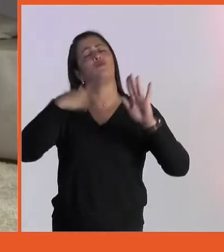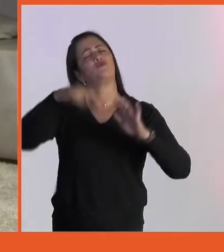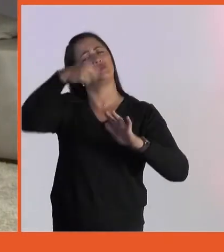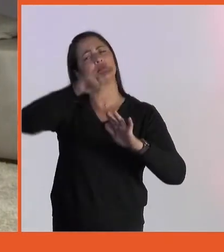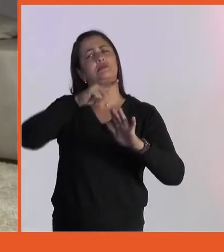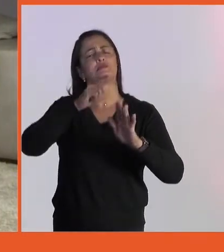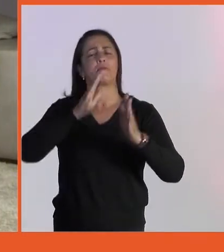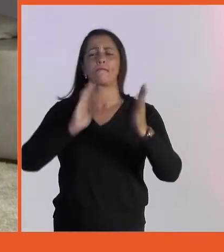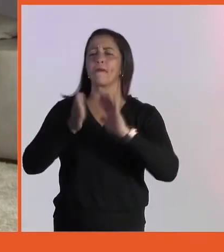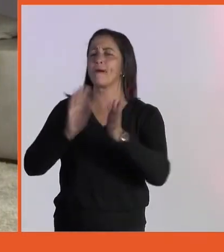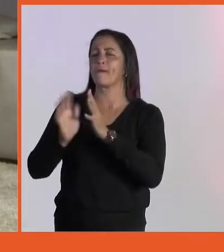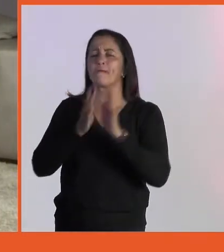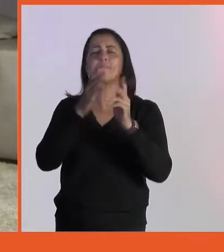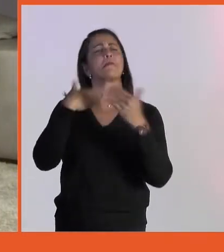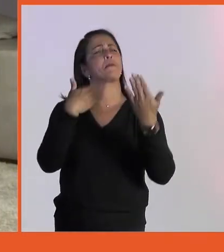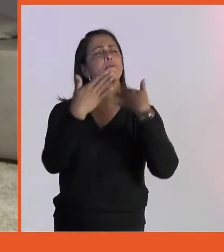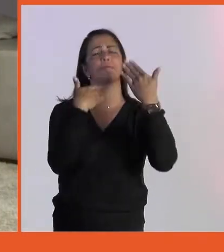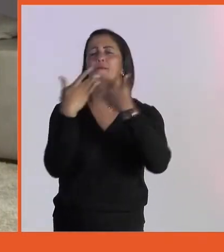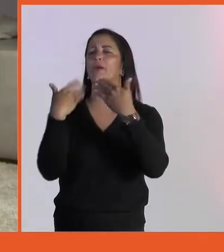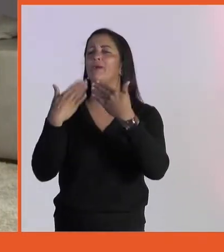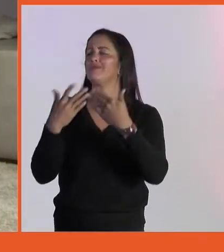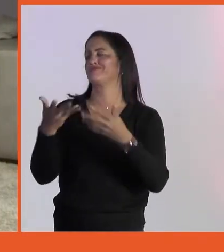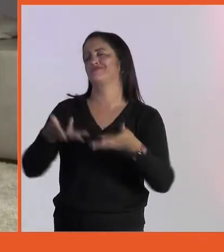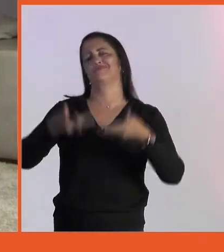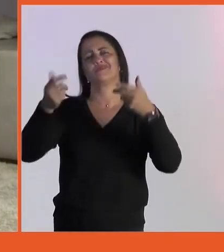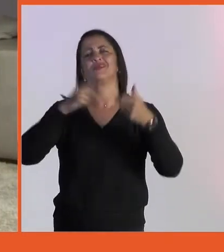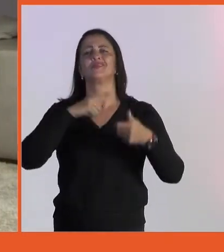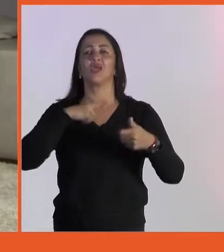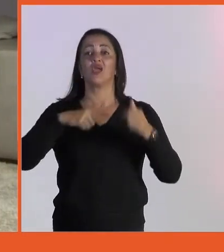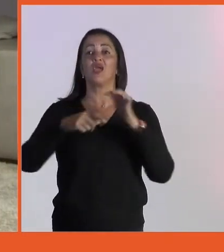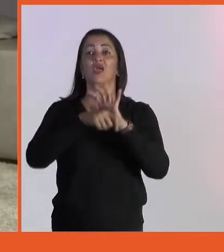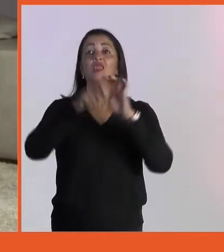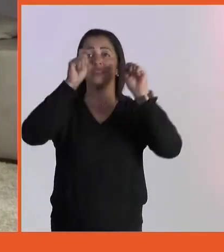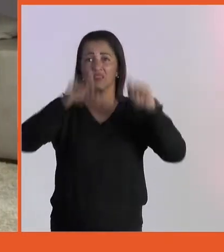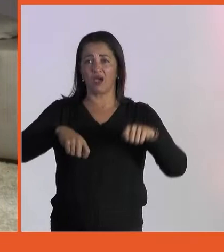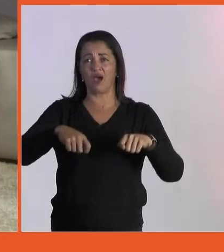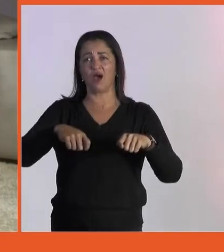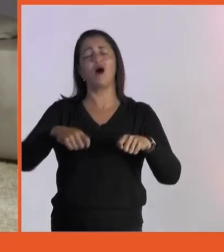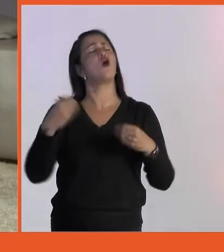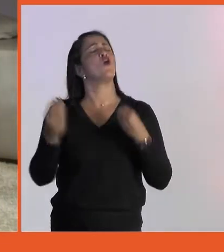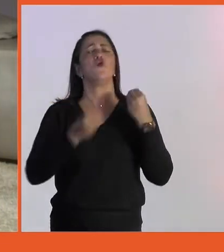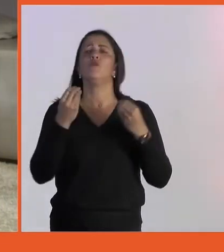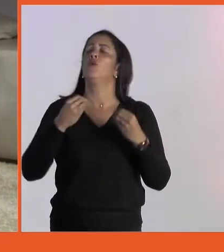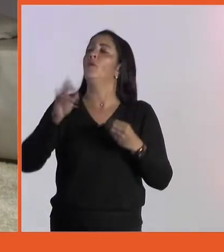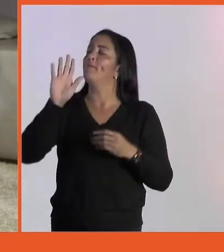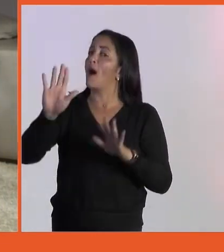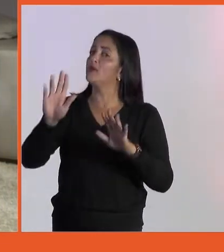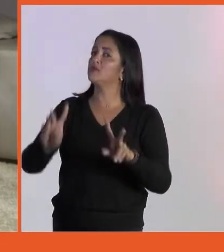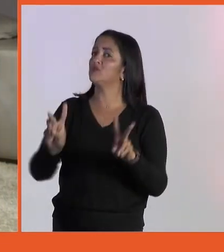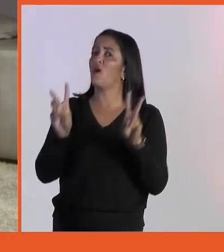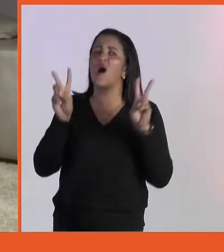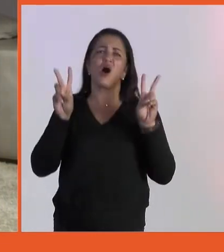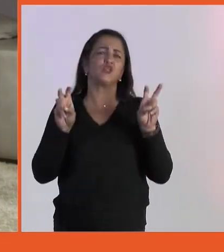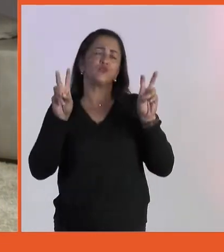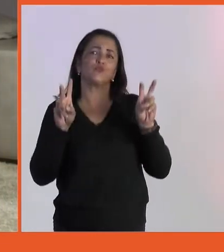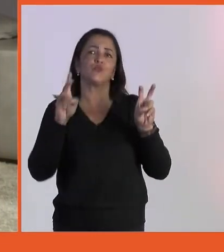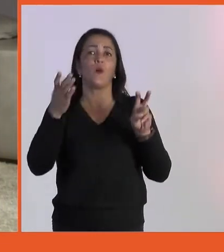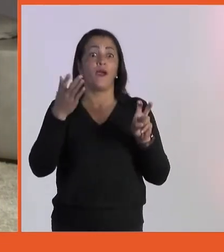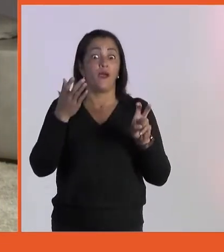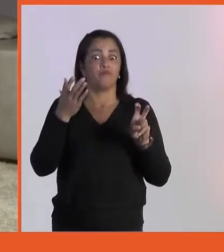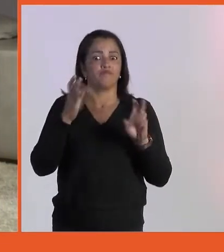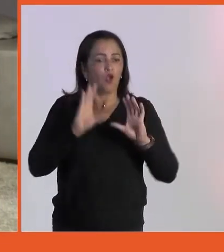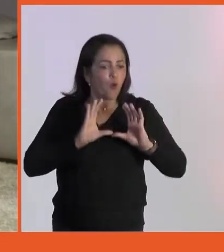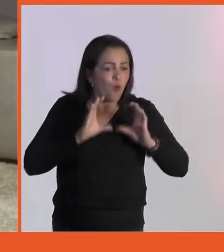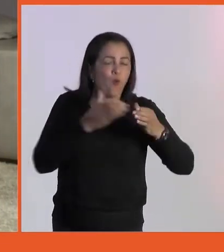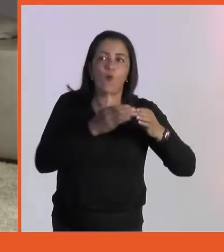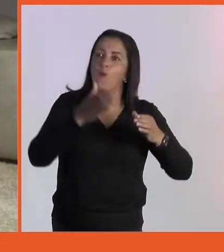conversas maravilhosas, desse povo lindo que está sentando aqui no nosso sofá. Mas o assunto agora é comunidade.